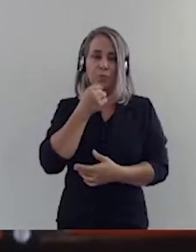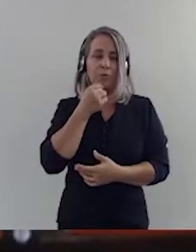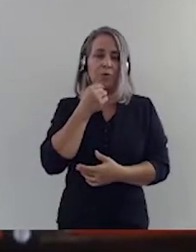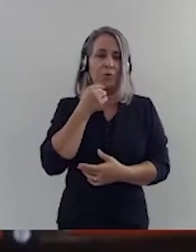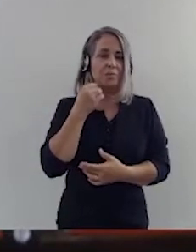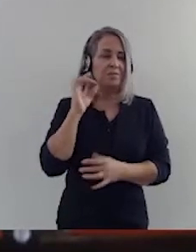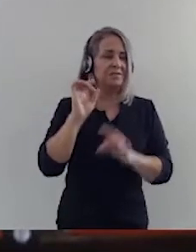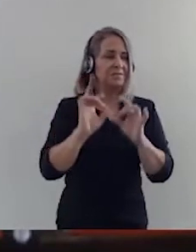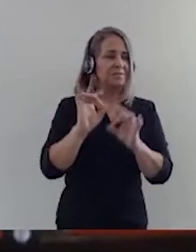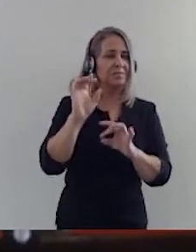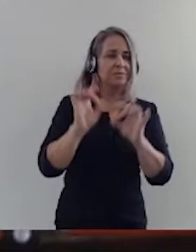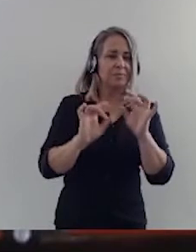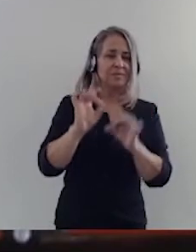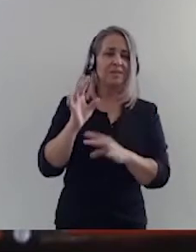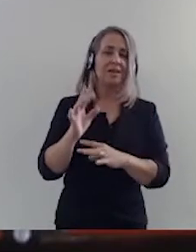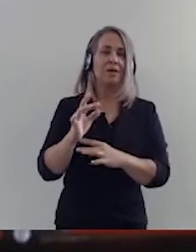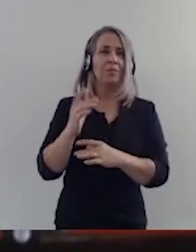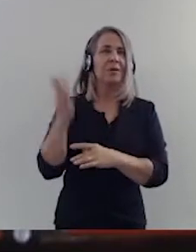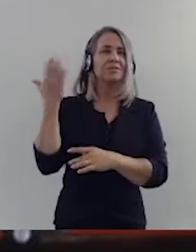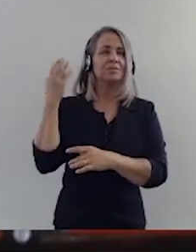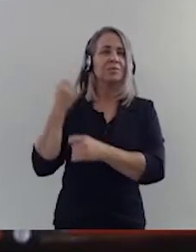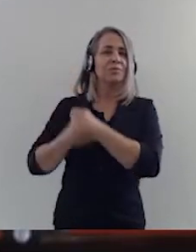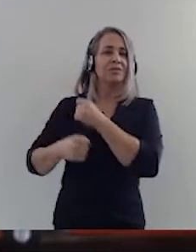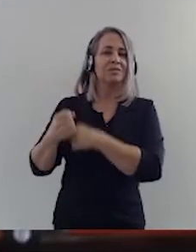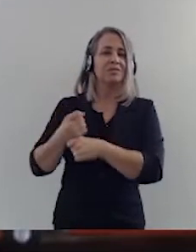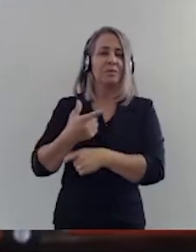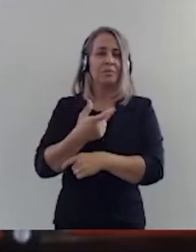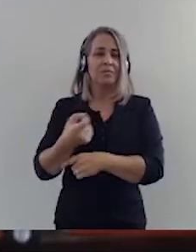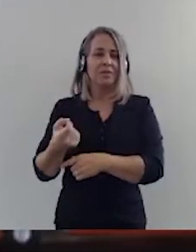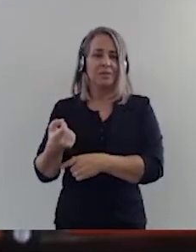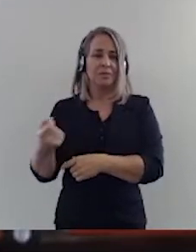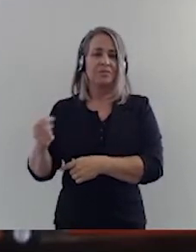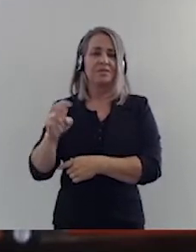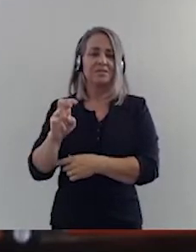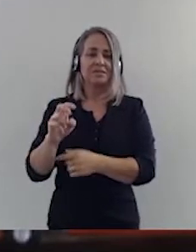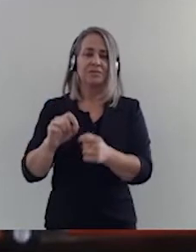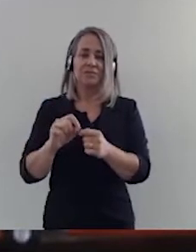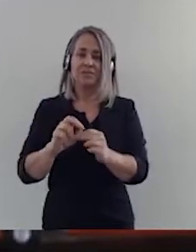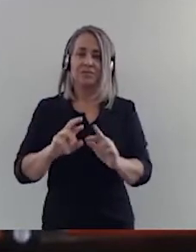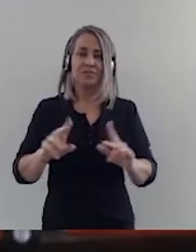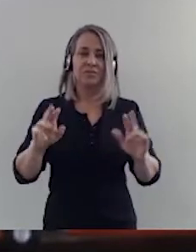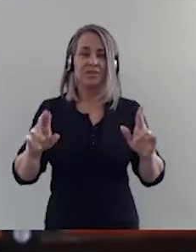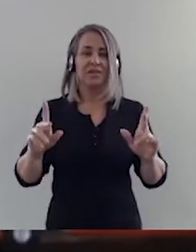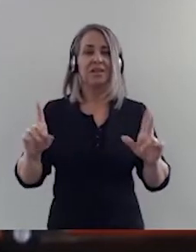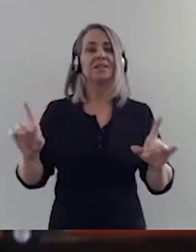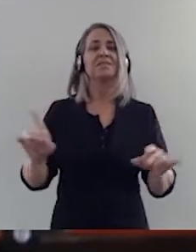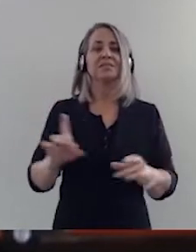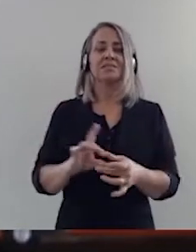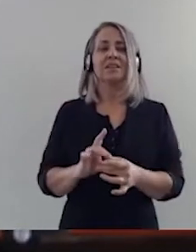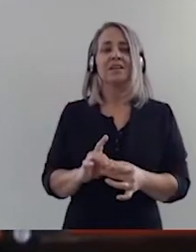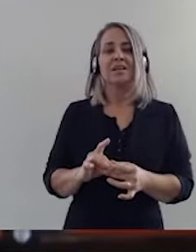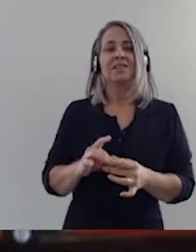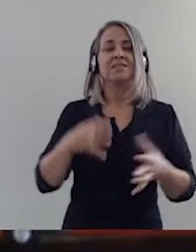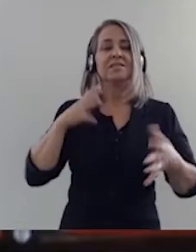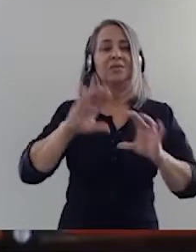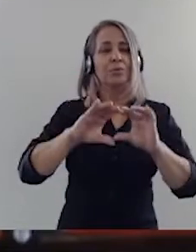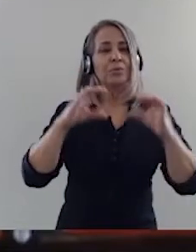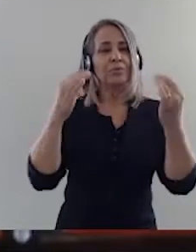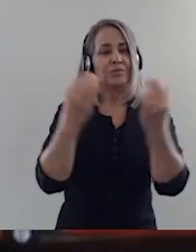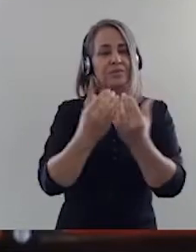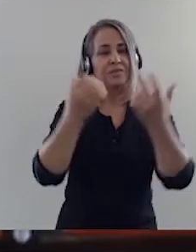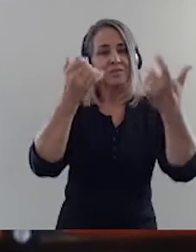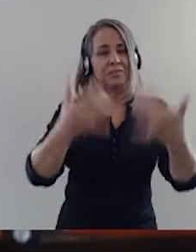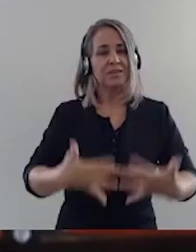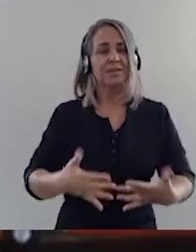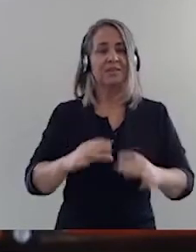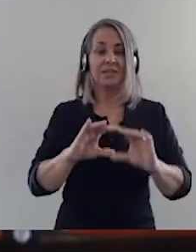por volta de 2005, proferiu uma série de conferências em Princeton sobre a